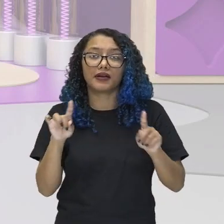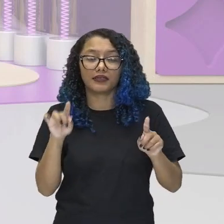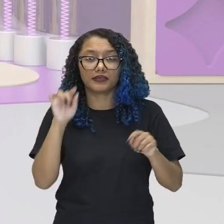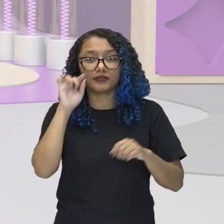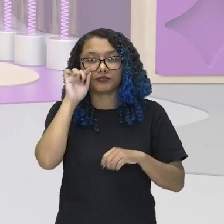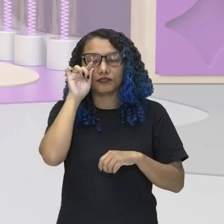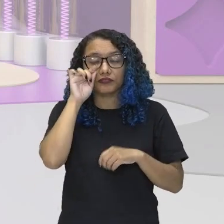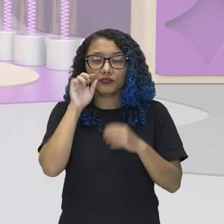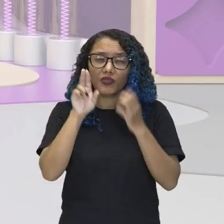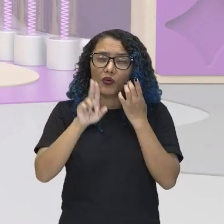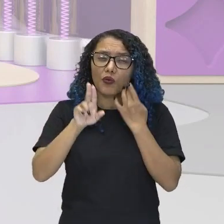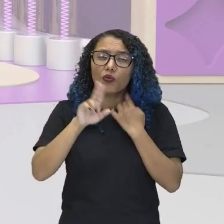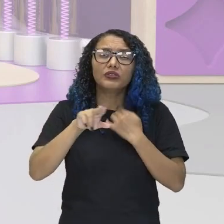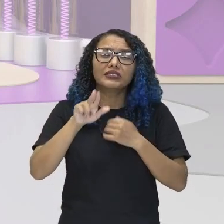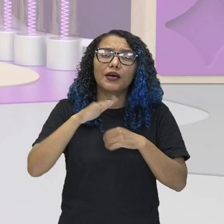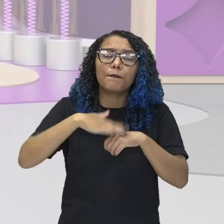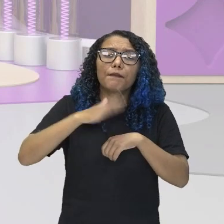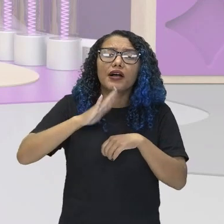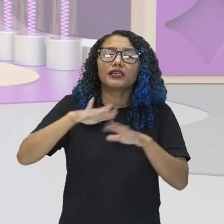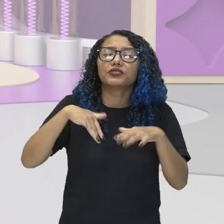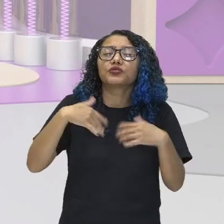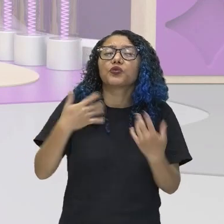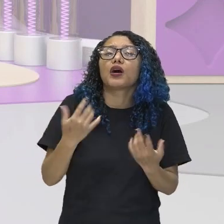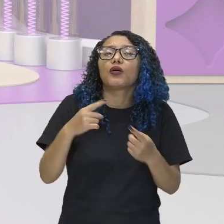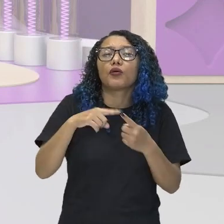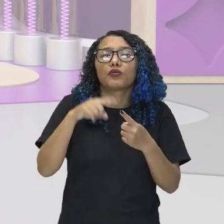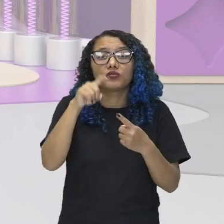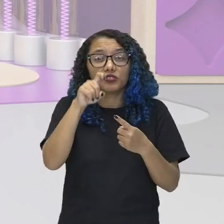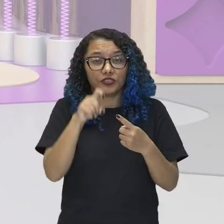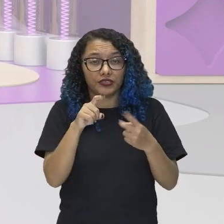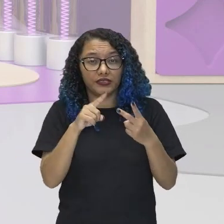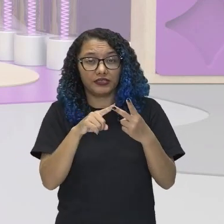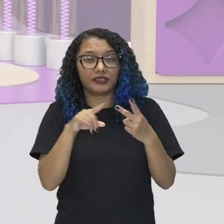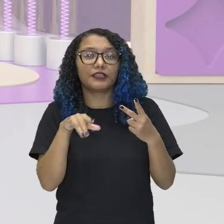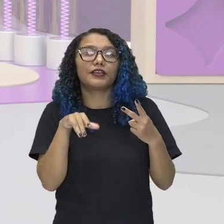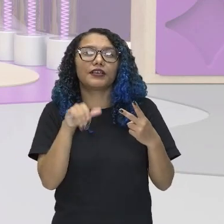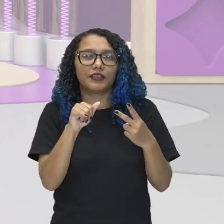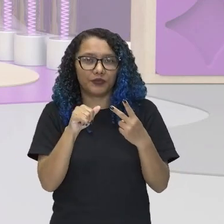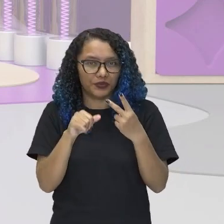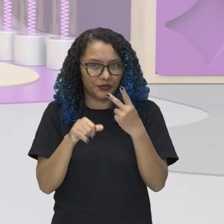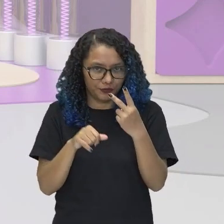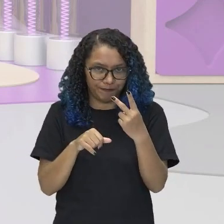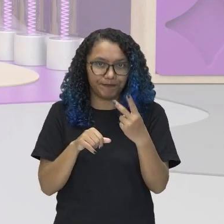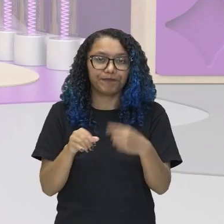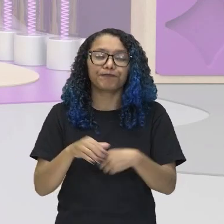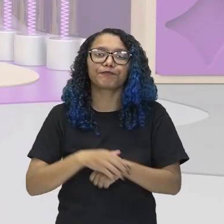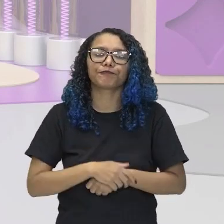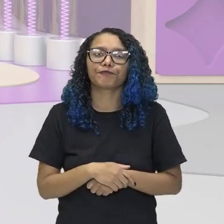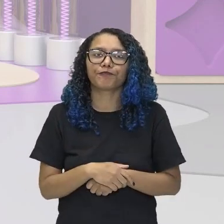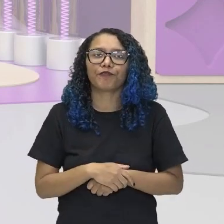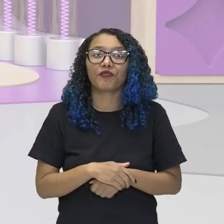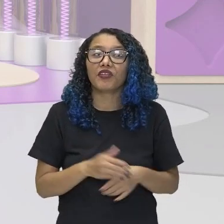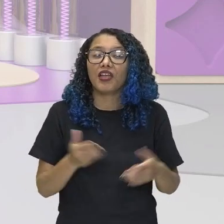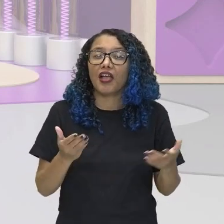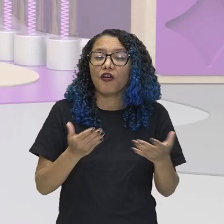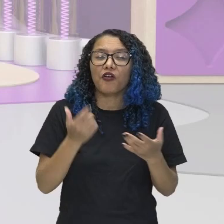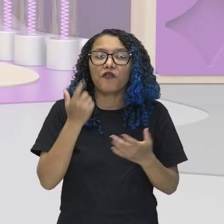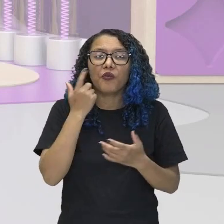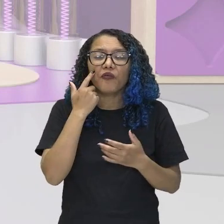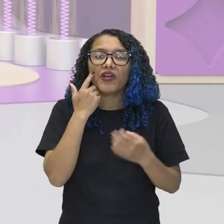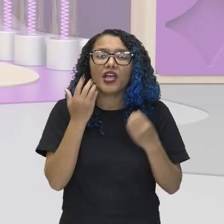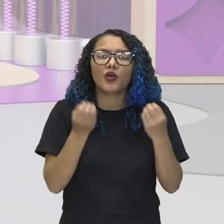mais utilizadas é X e Y. Então, vamos ver como estruturar